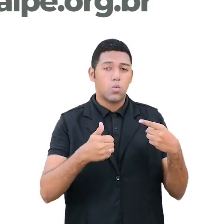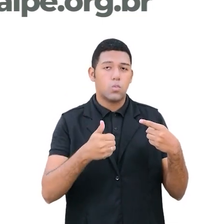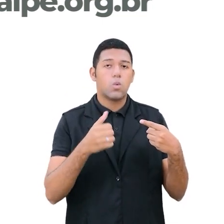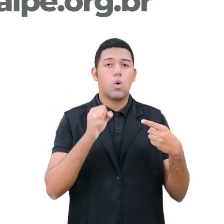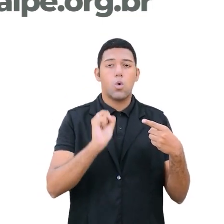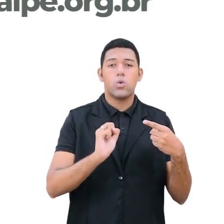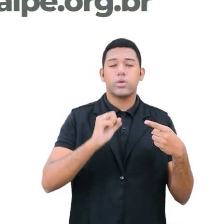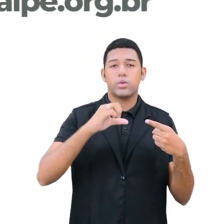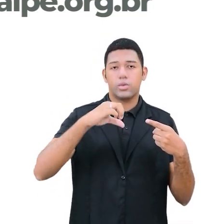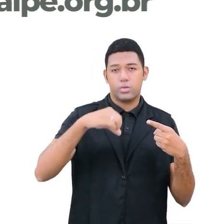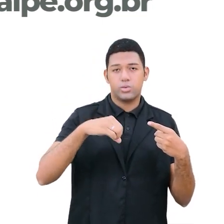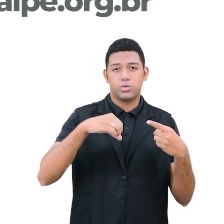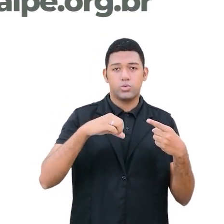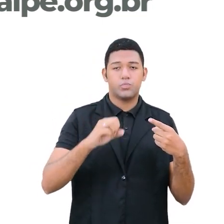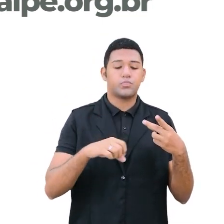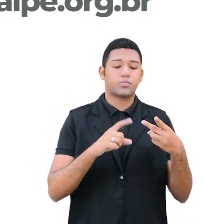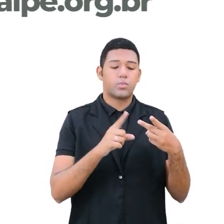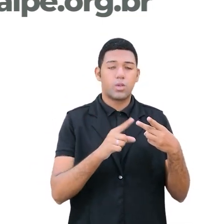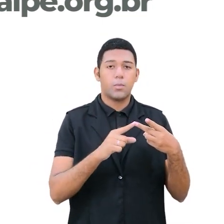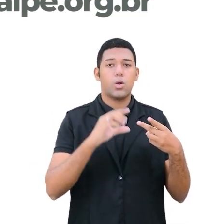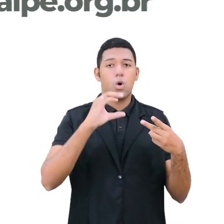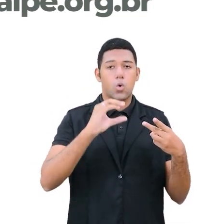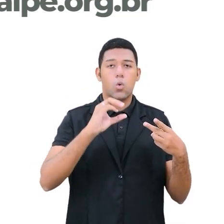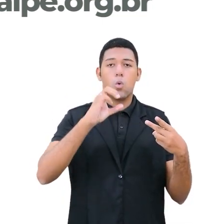00186 e-mail